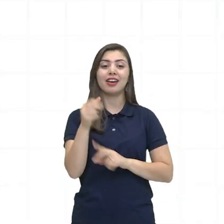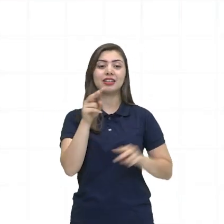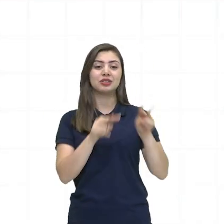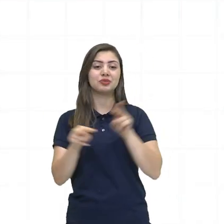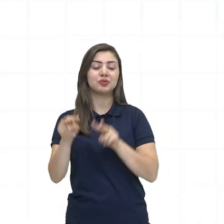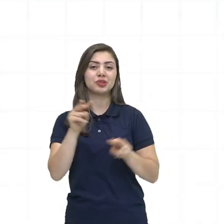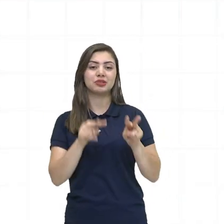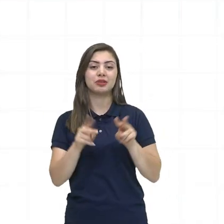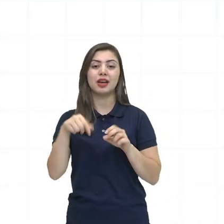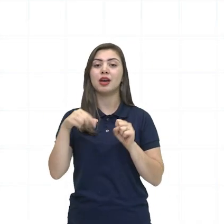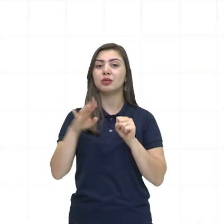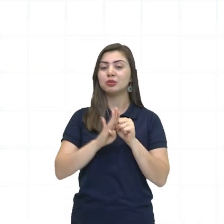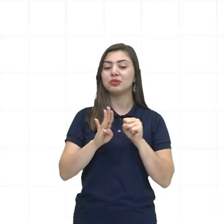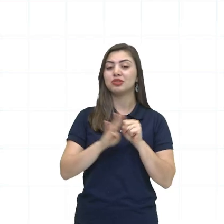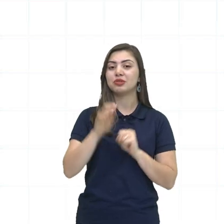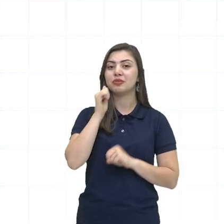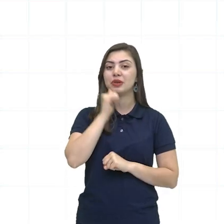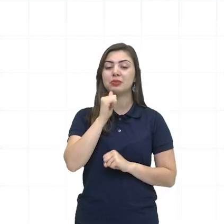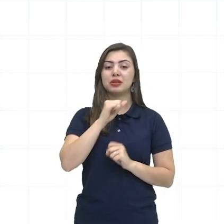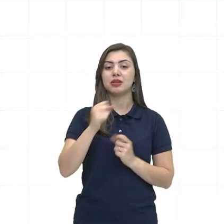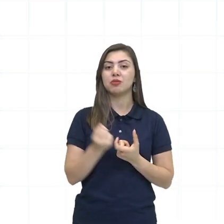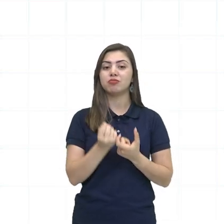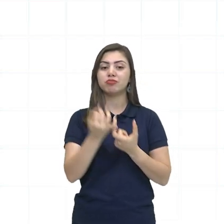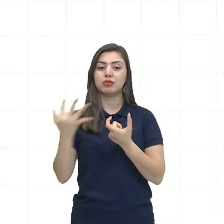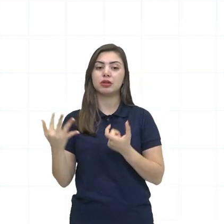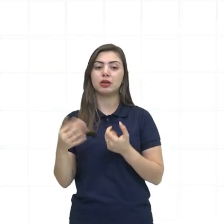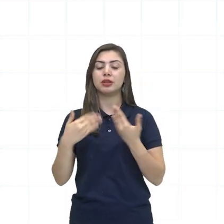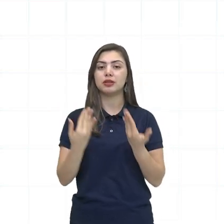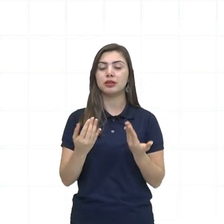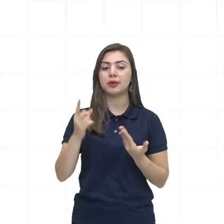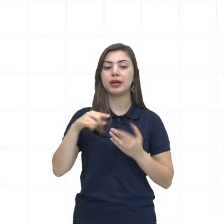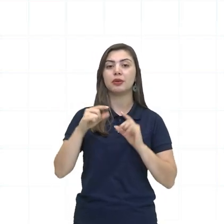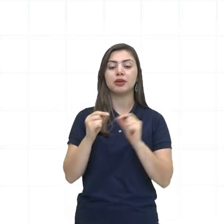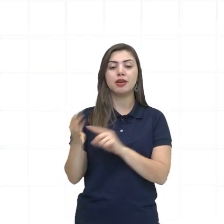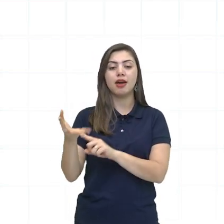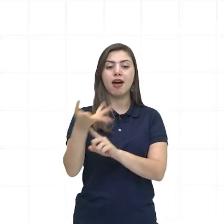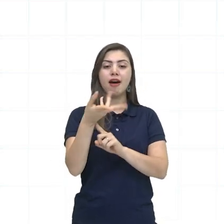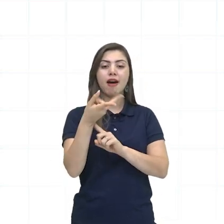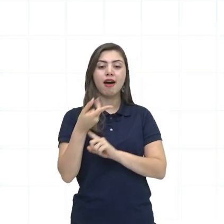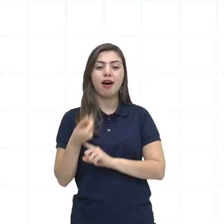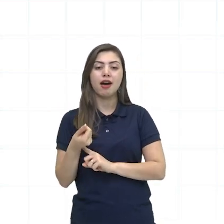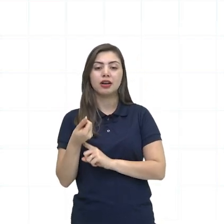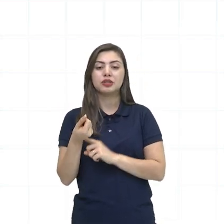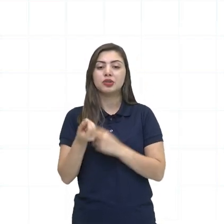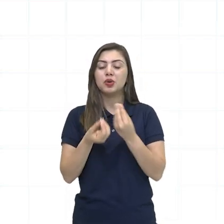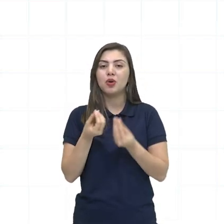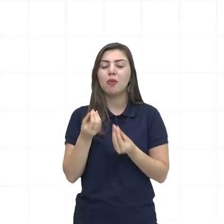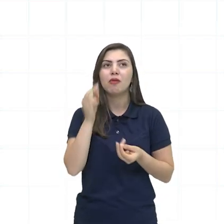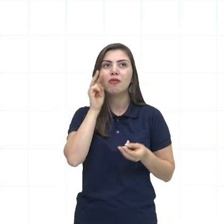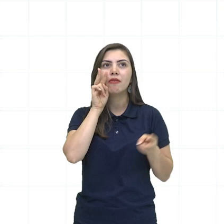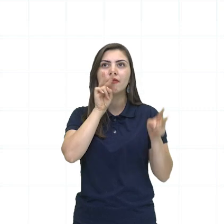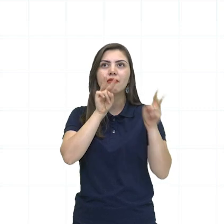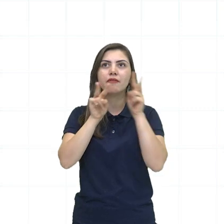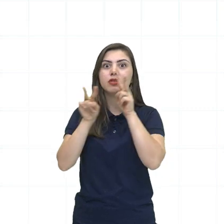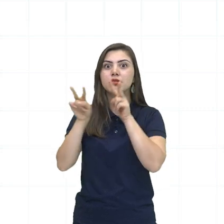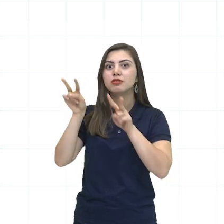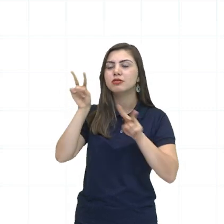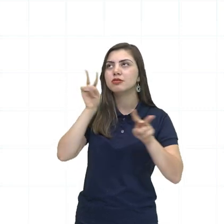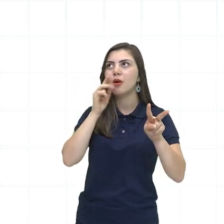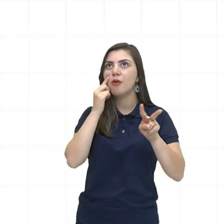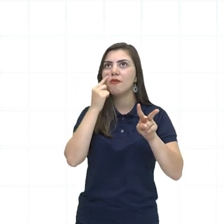substantivo feminino plural. Artes em que a apreciação acontece por meio